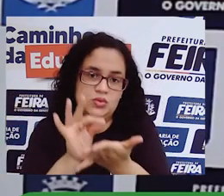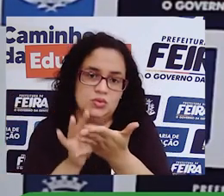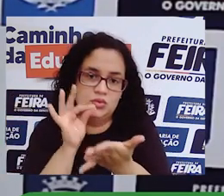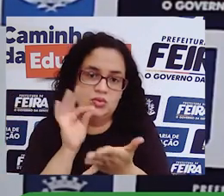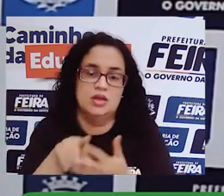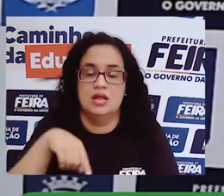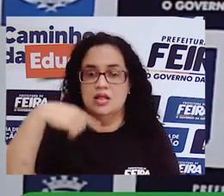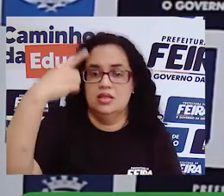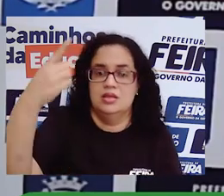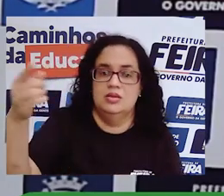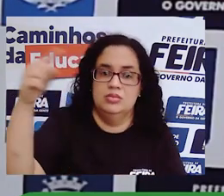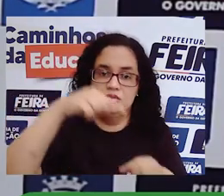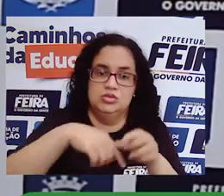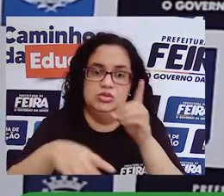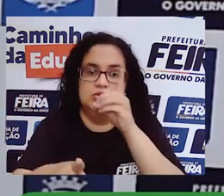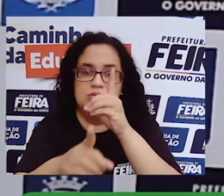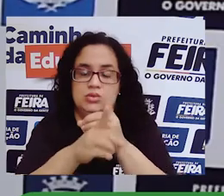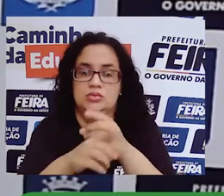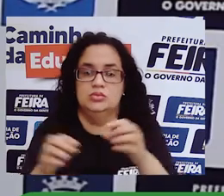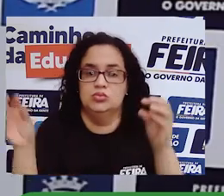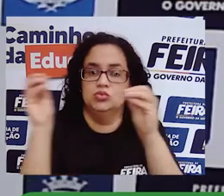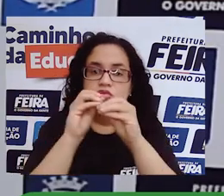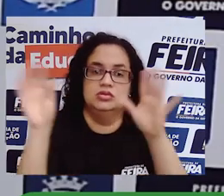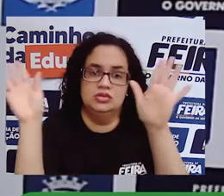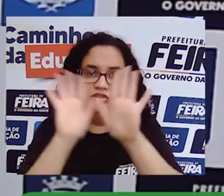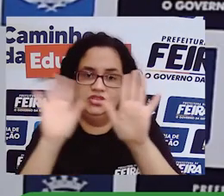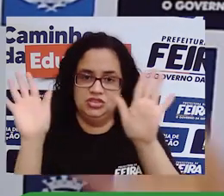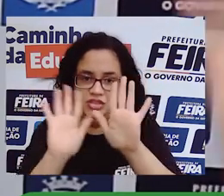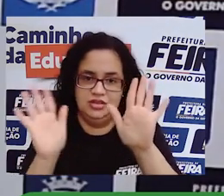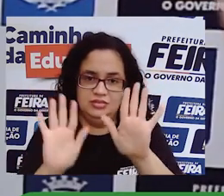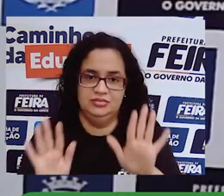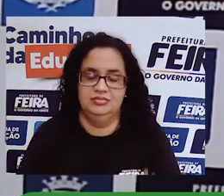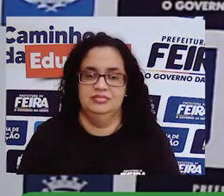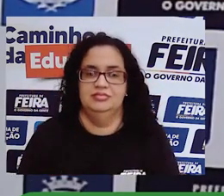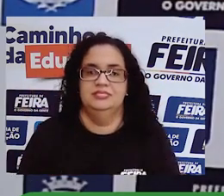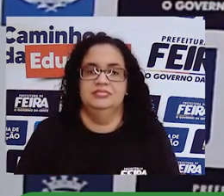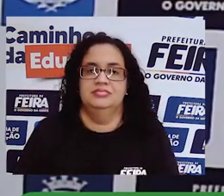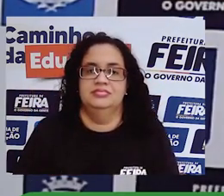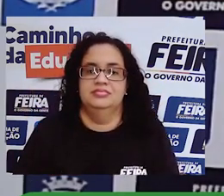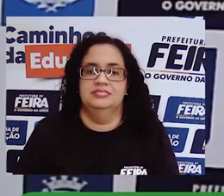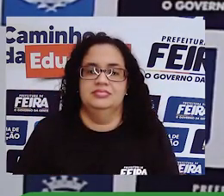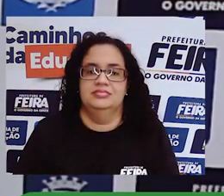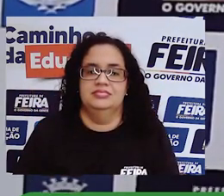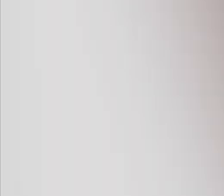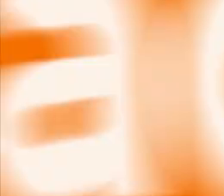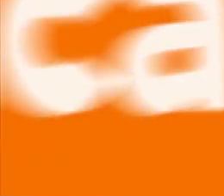daqui a pouco a gente se encontra. Um beijo grande. Tchau!